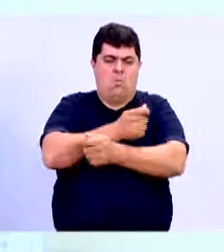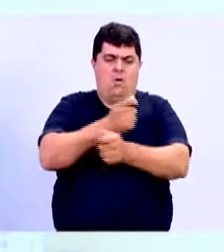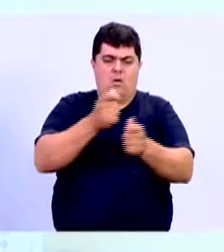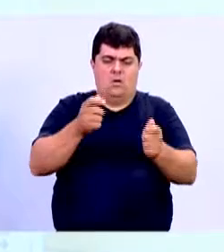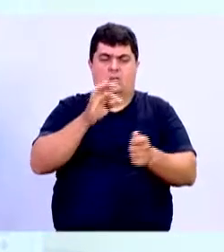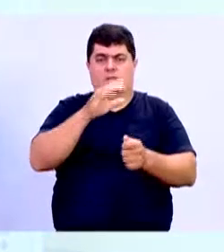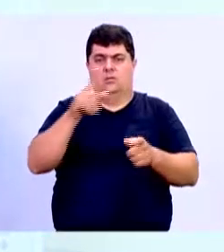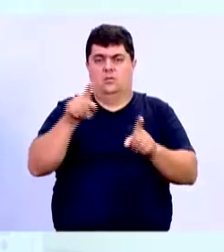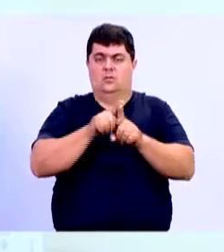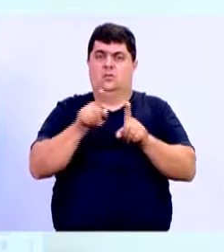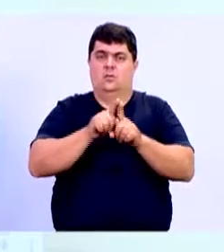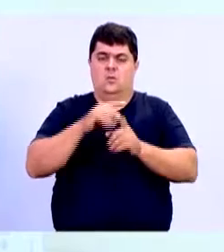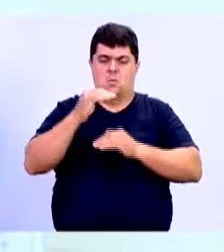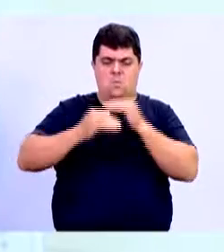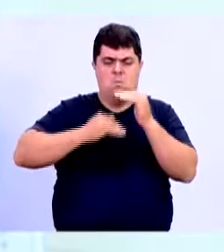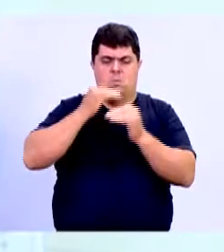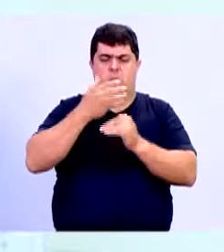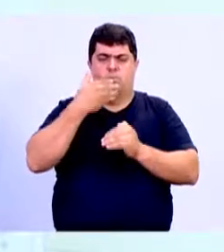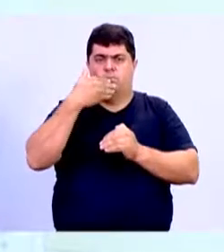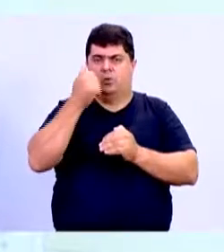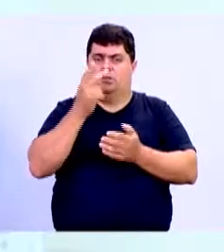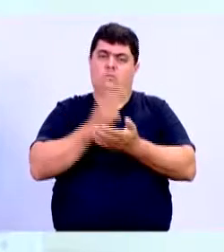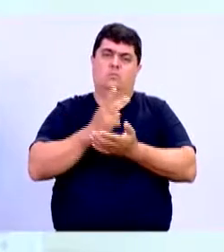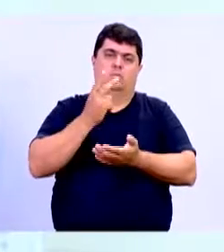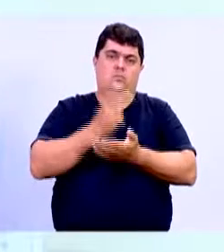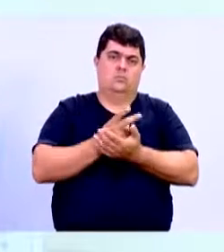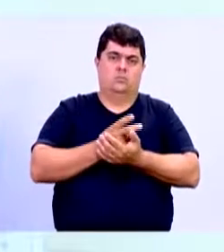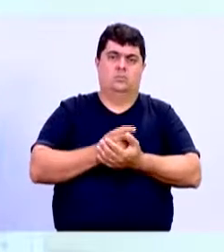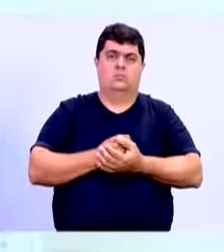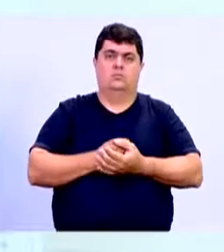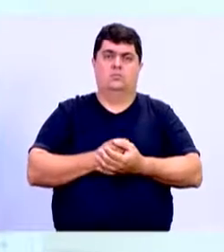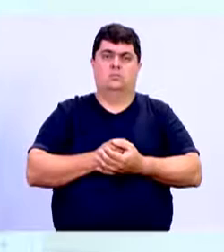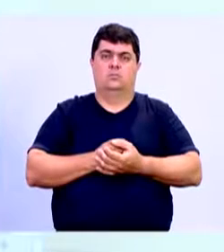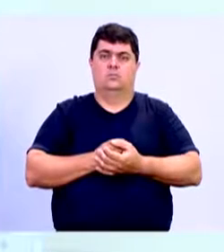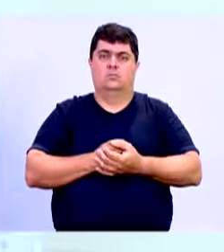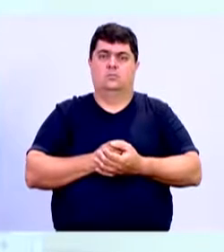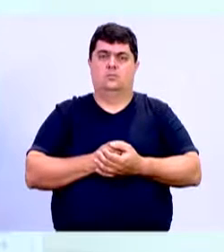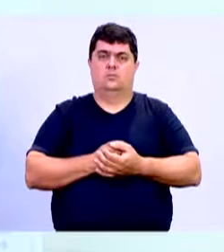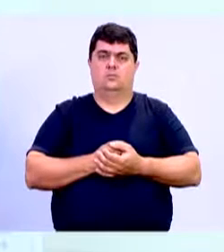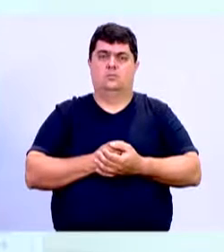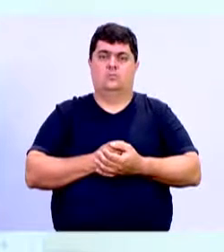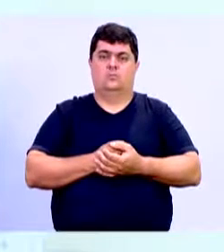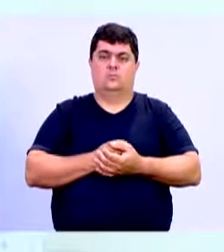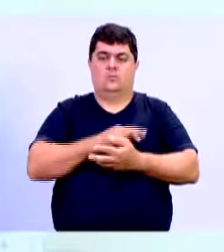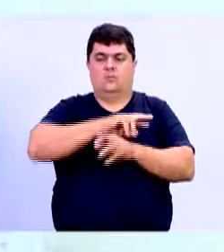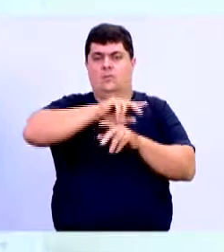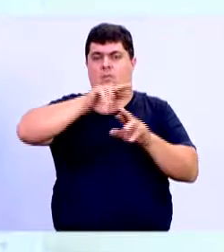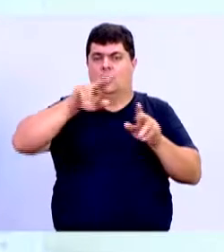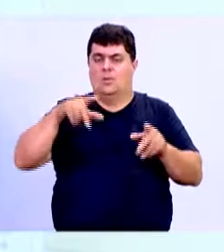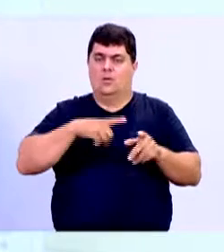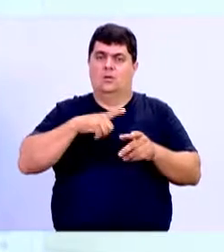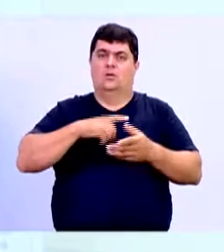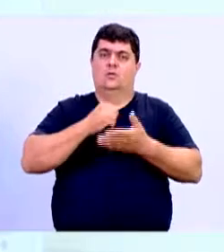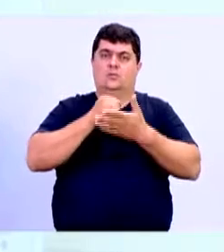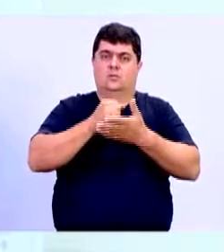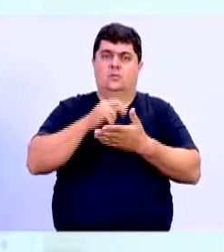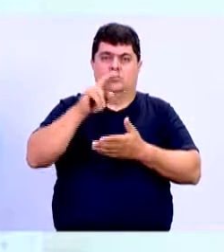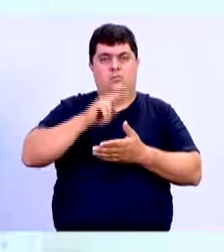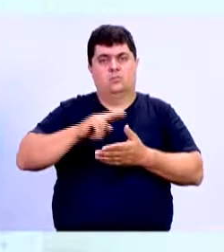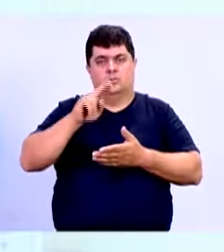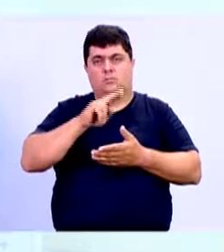TI, inovou em muitas frentes. Utilizamos